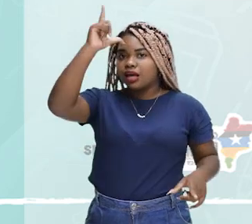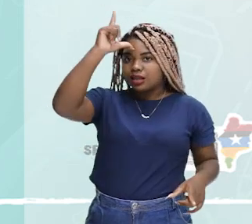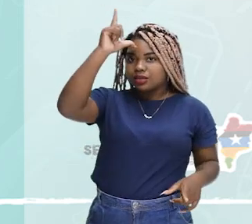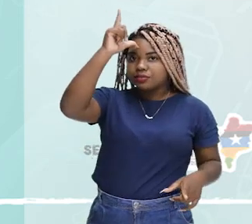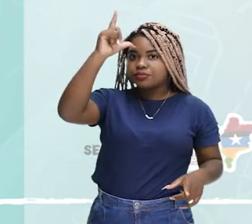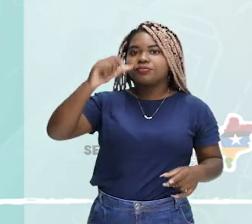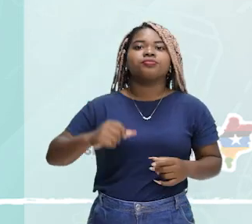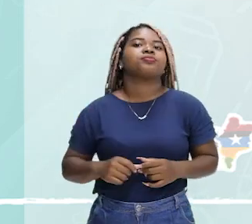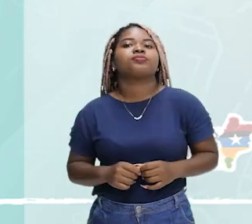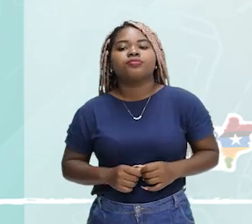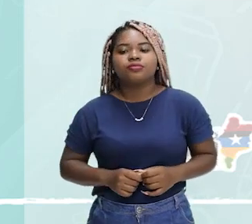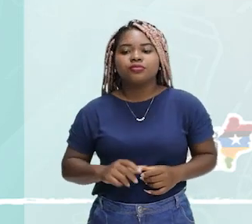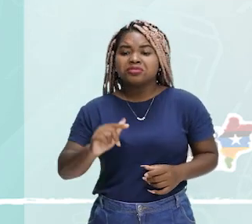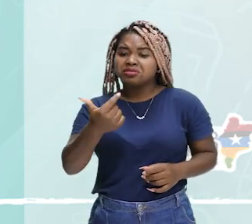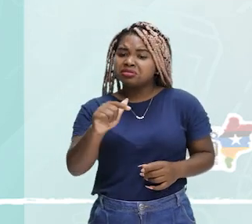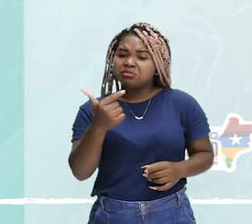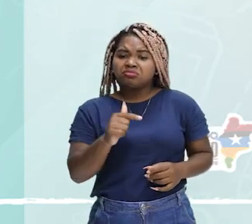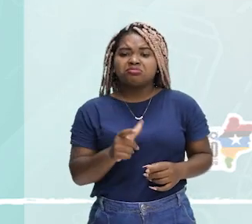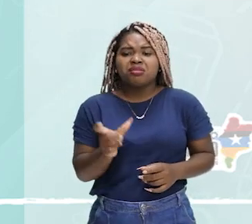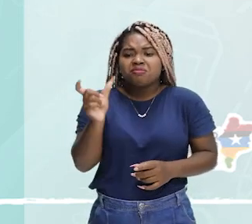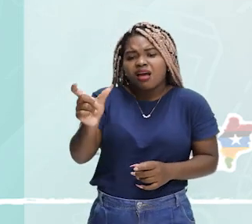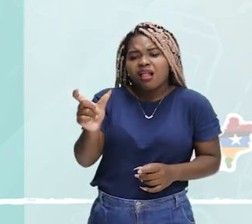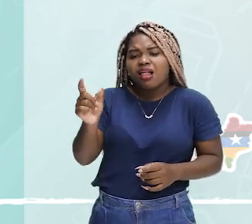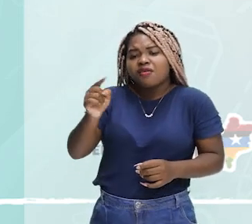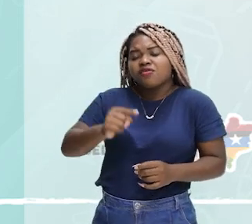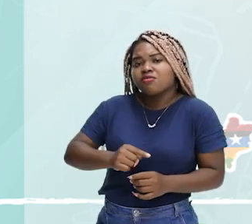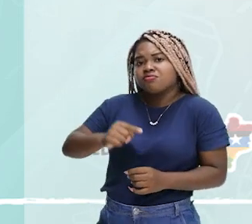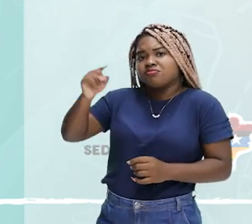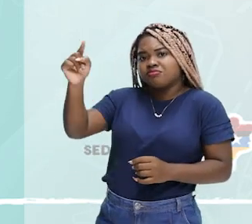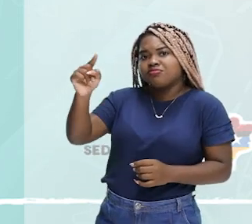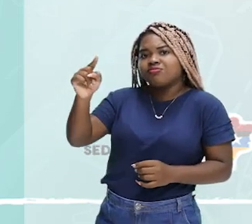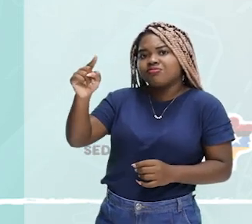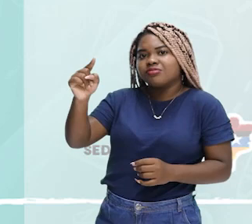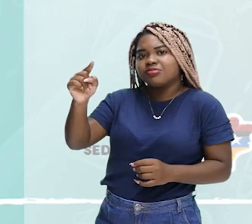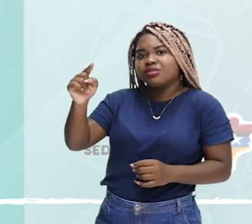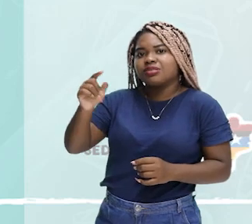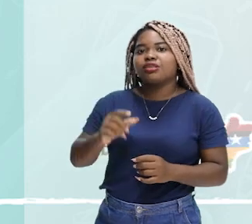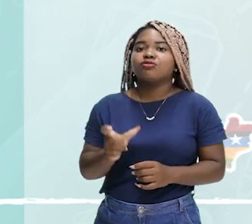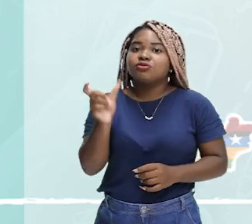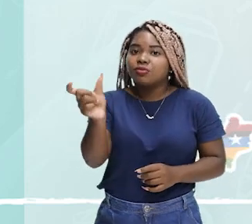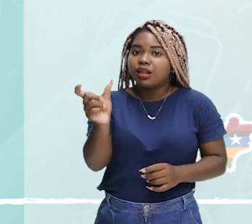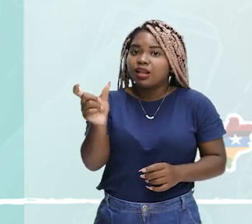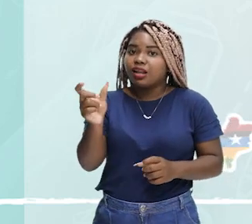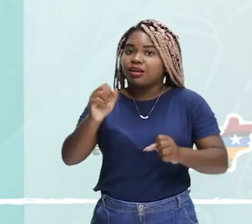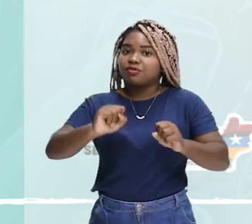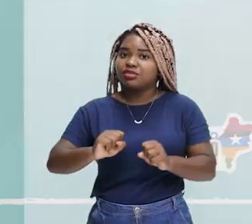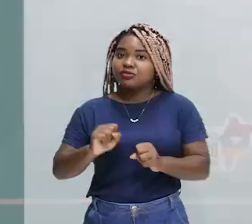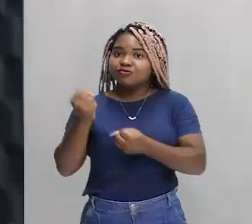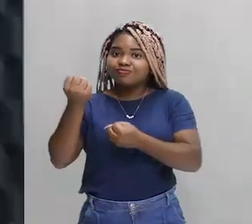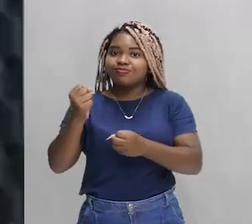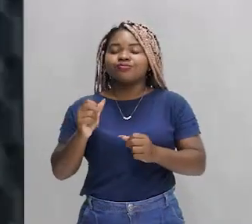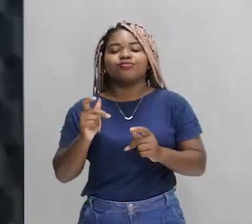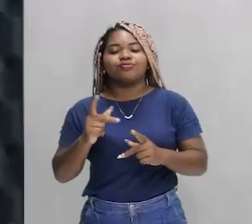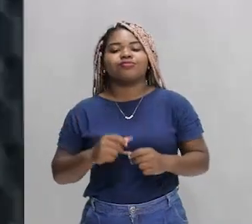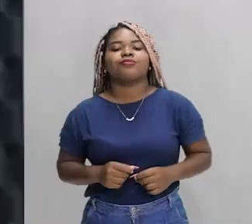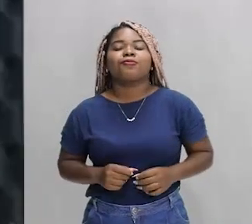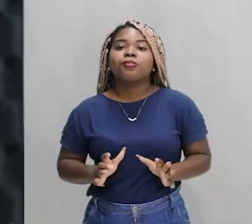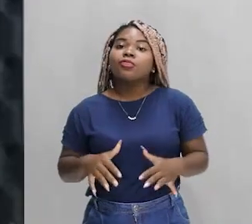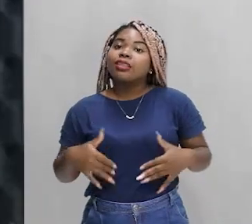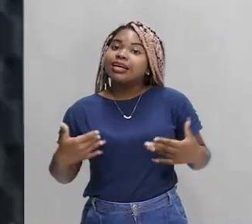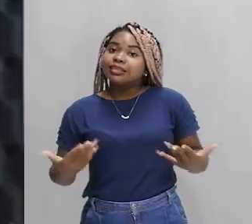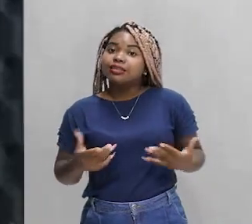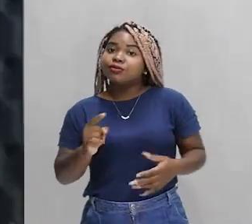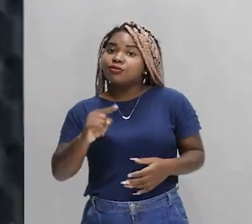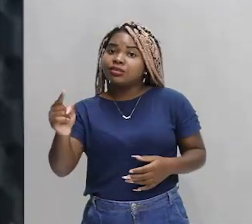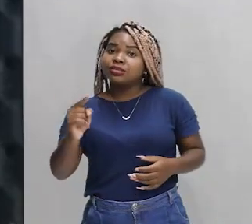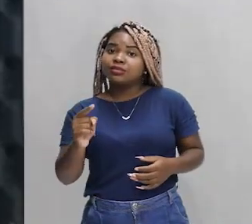tônica, ou seja, a ênfase é dada na expressão natural de um vocábulo com duas ou mais sílabas. Então, turma, o acento